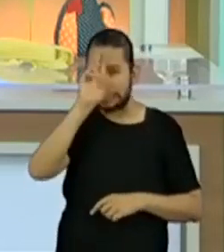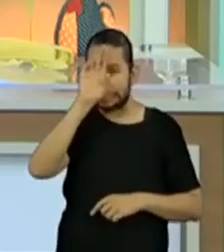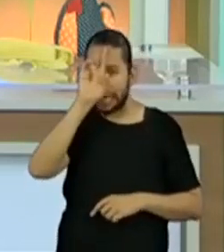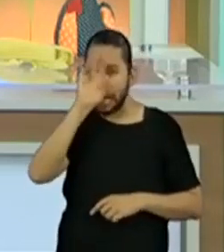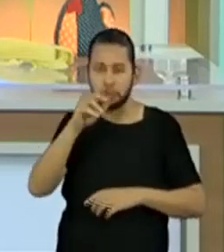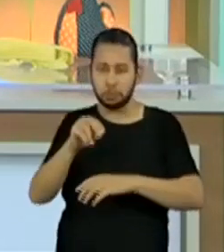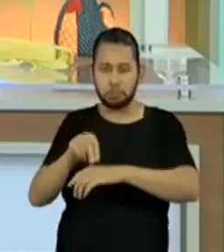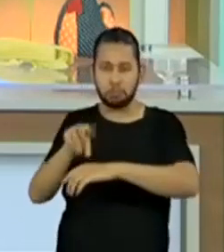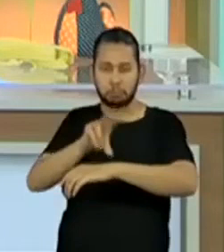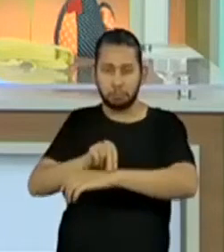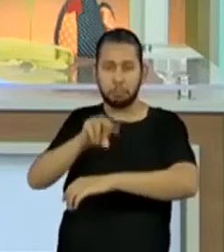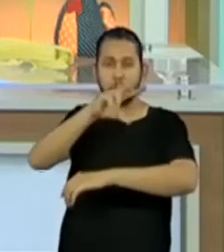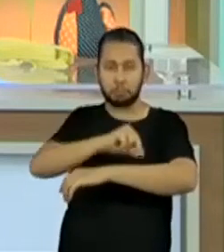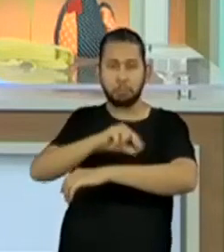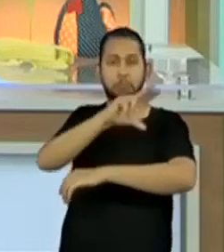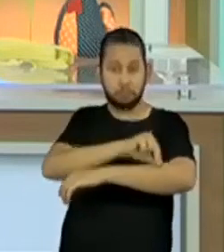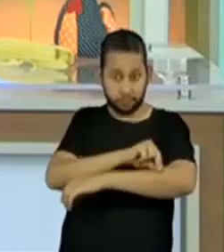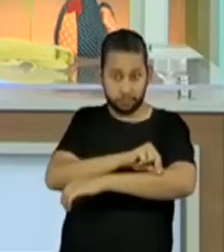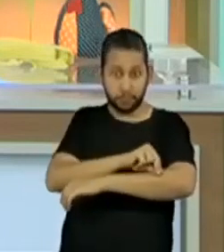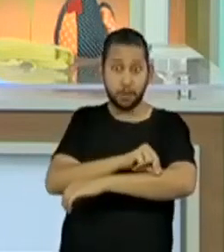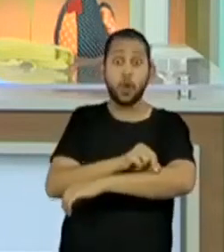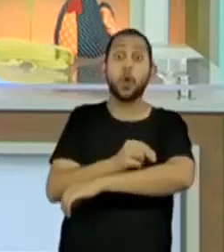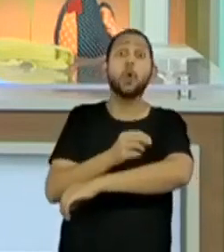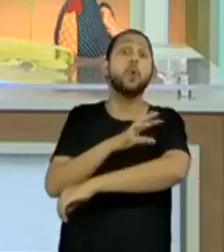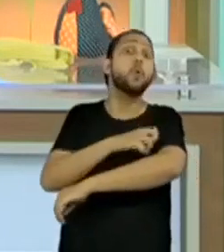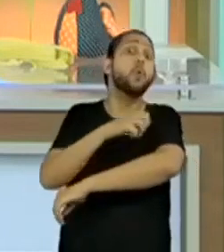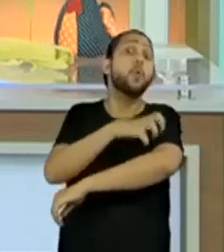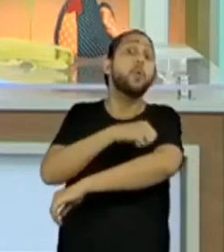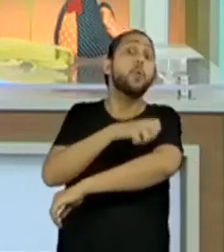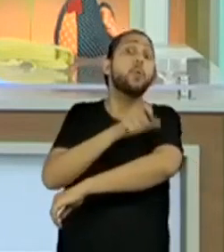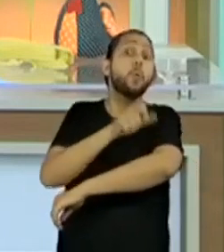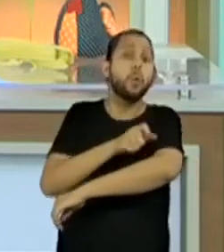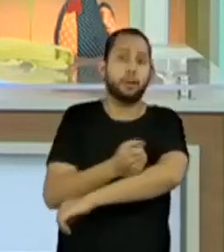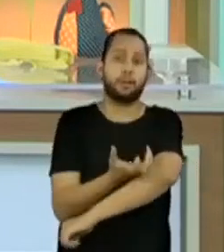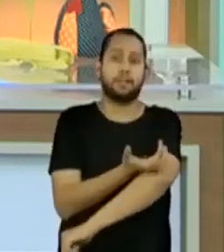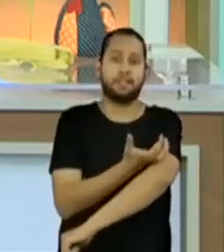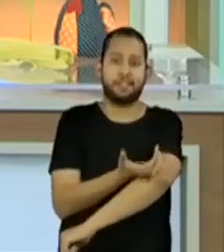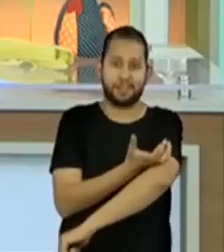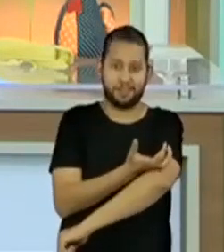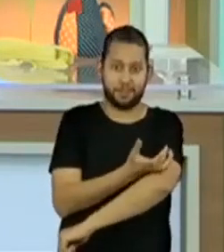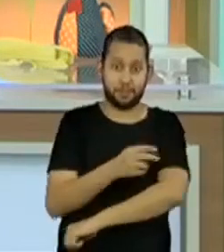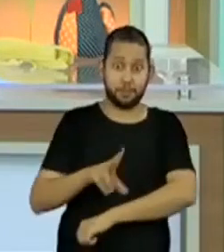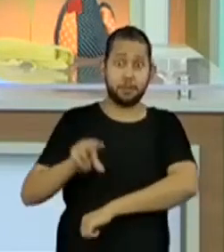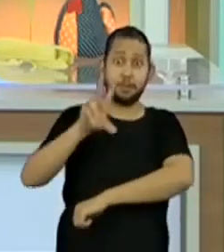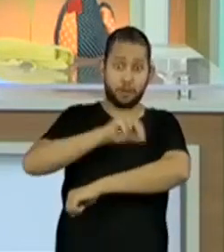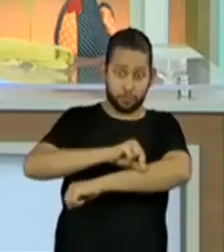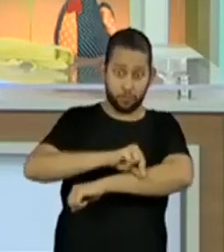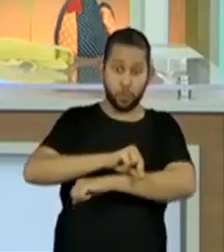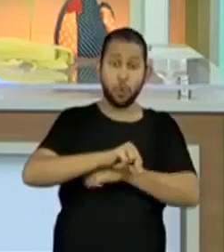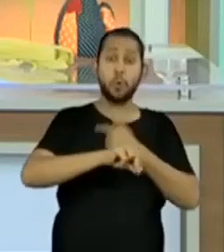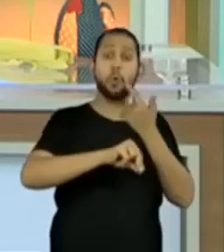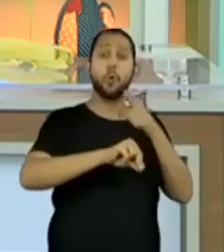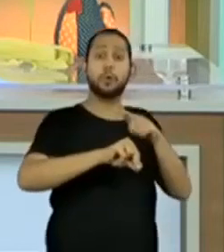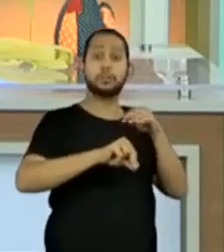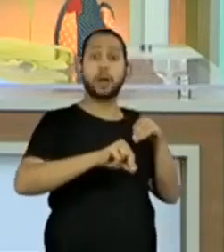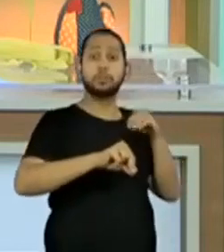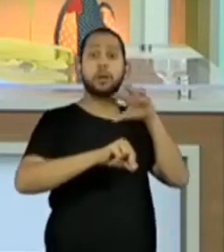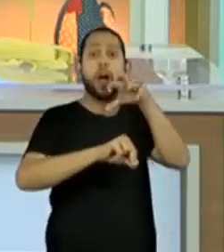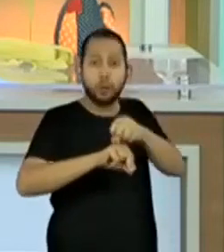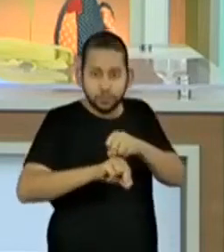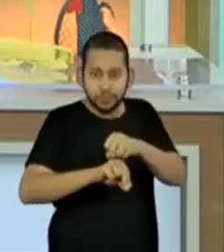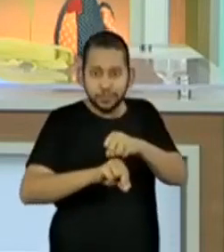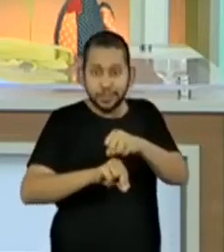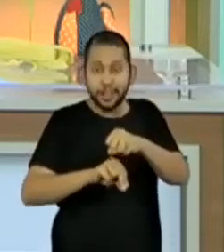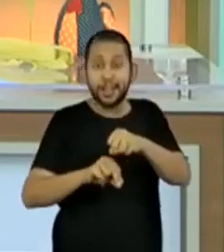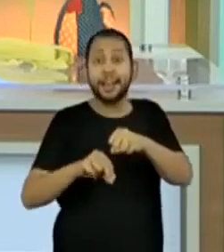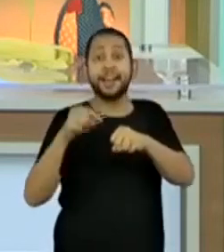O inseto, ele se alimenta da grama. Ele serve de alimento para o sapo e o sapo serve